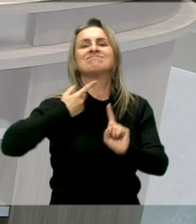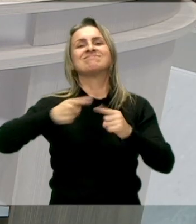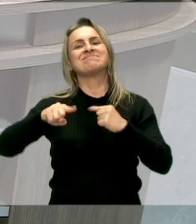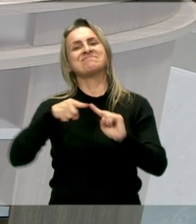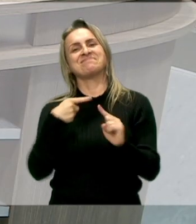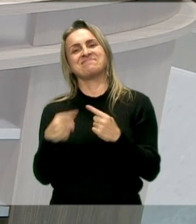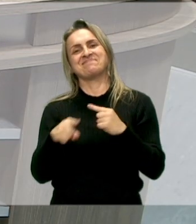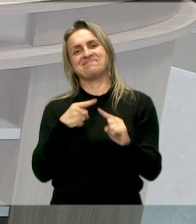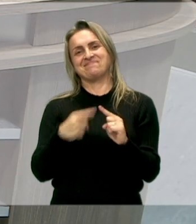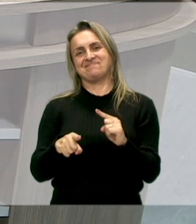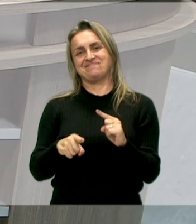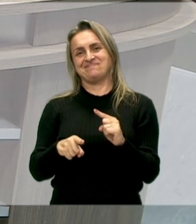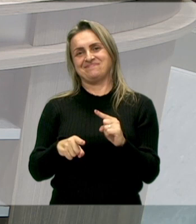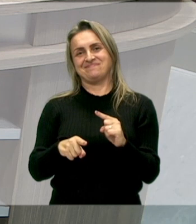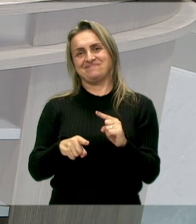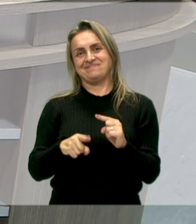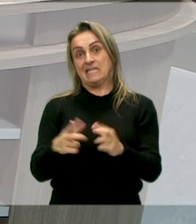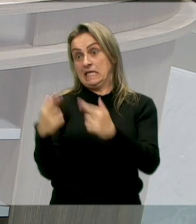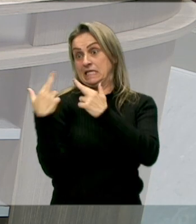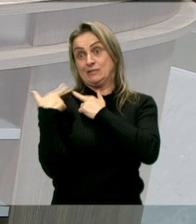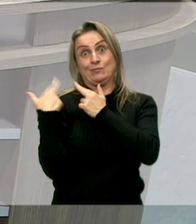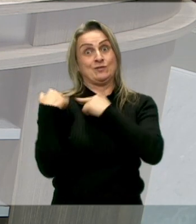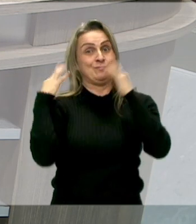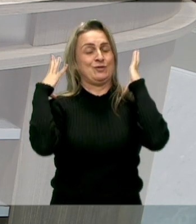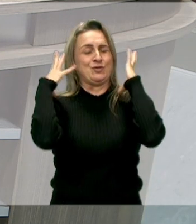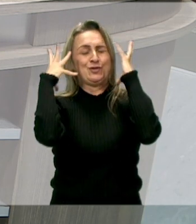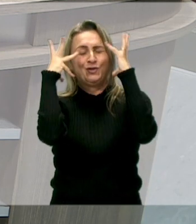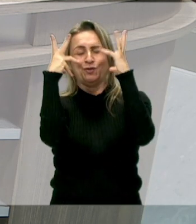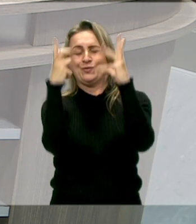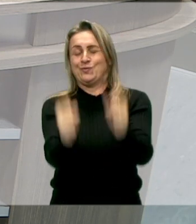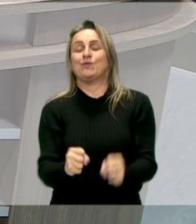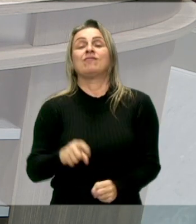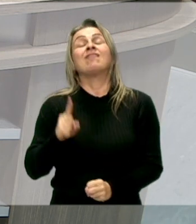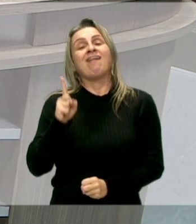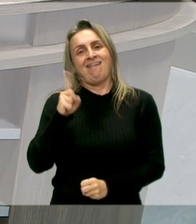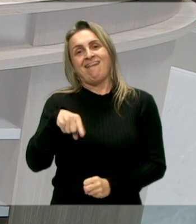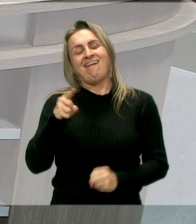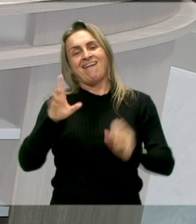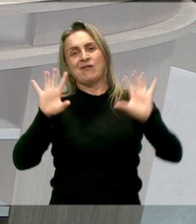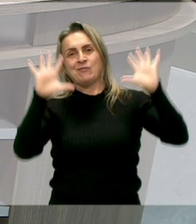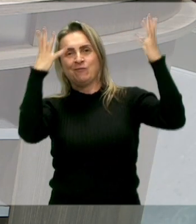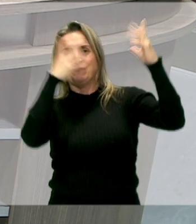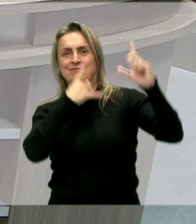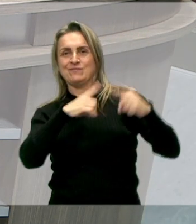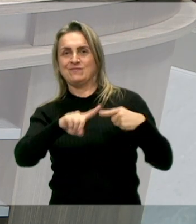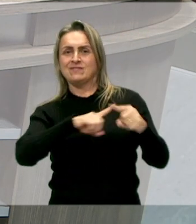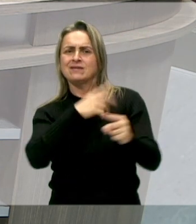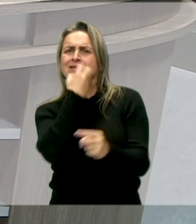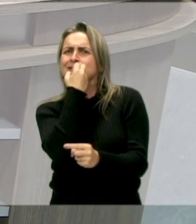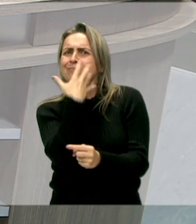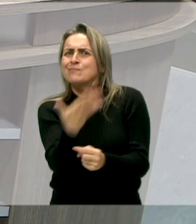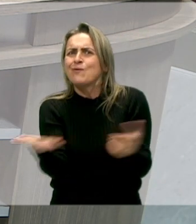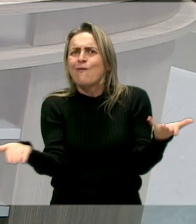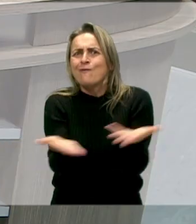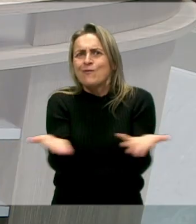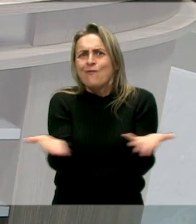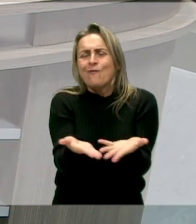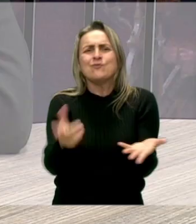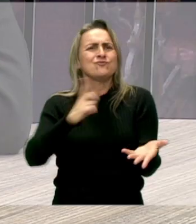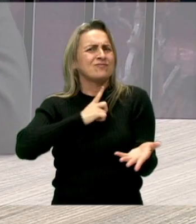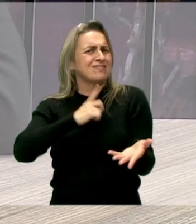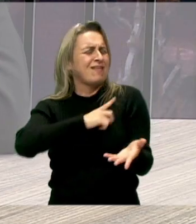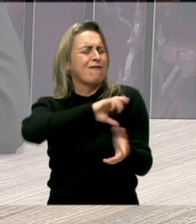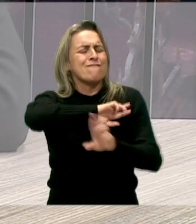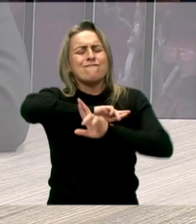foi a culpa total do festival, e que bom que a gente consolidou. Hoje a gente tem o conservatório, a gente tem vários